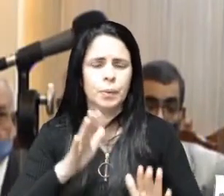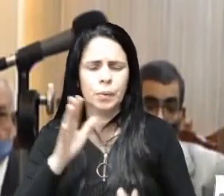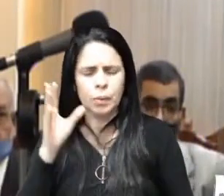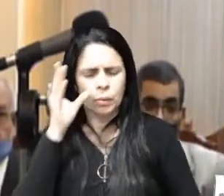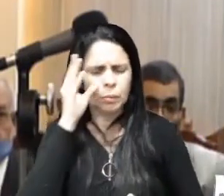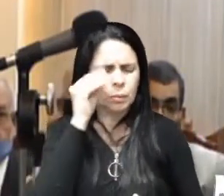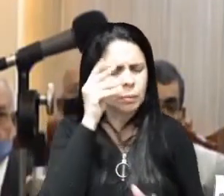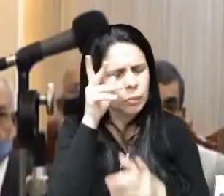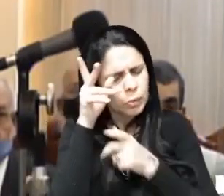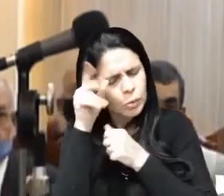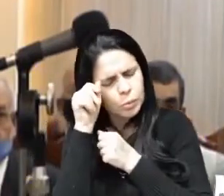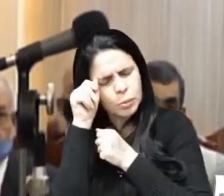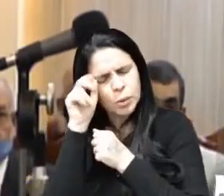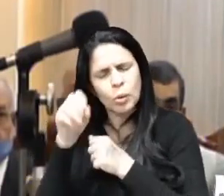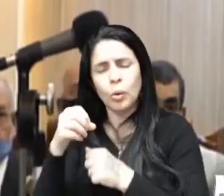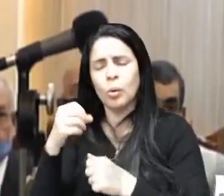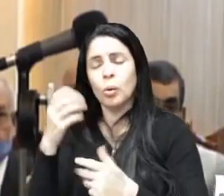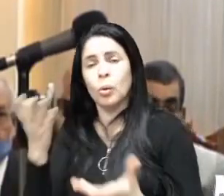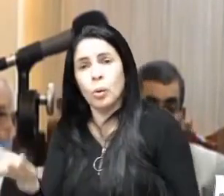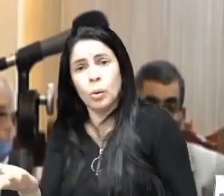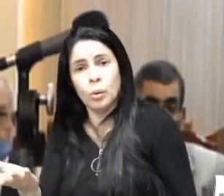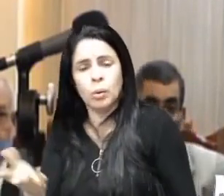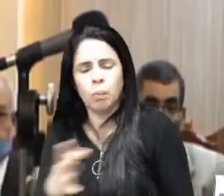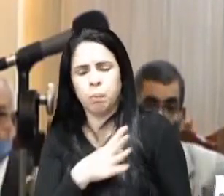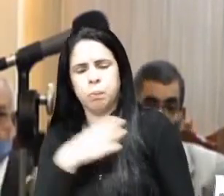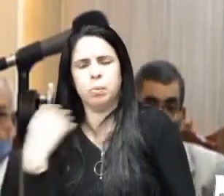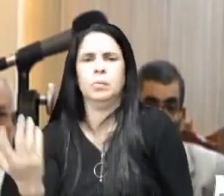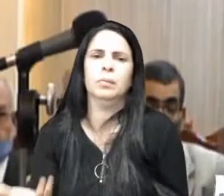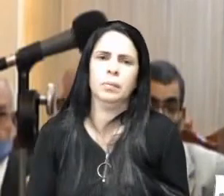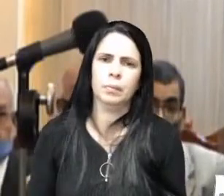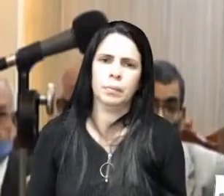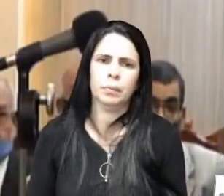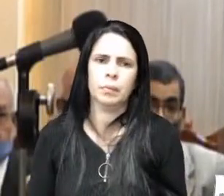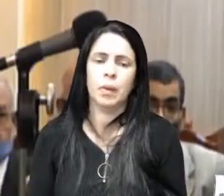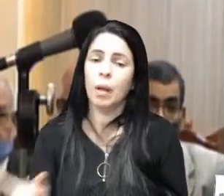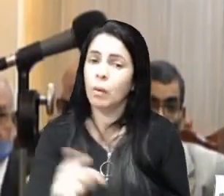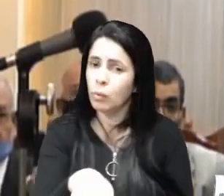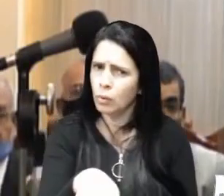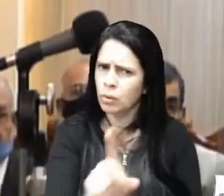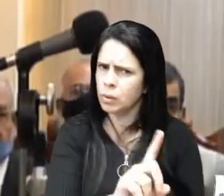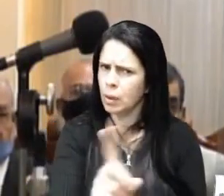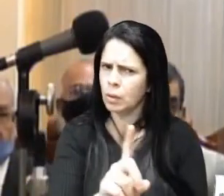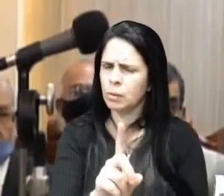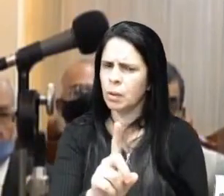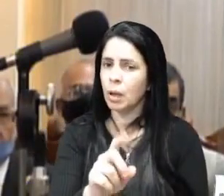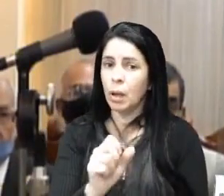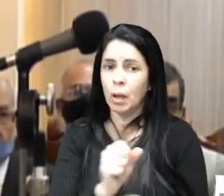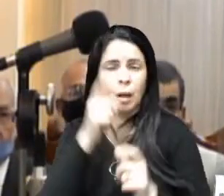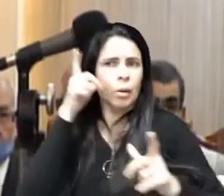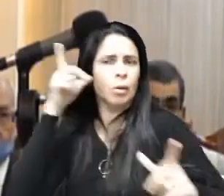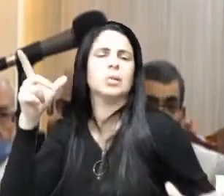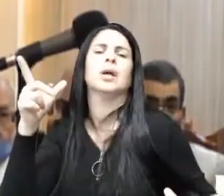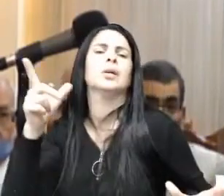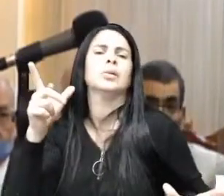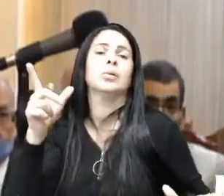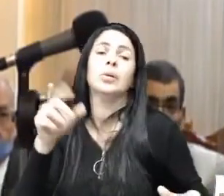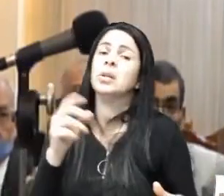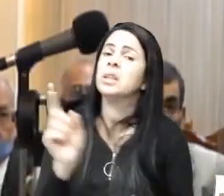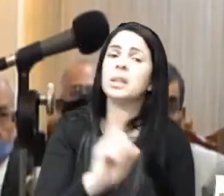morto. Você está dormindo, você nem está acordado nem está morto. Está num estado